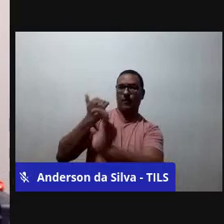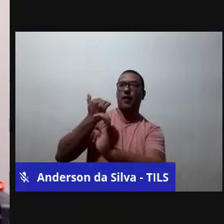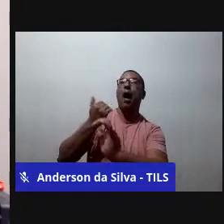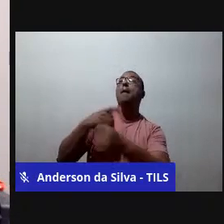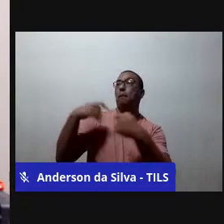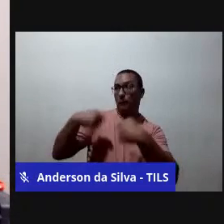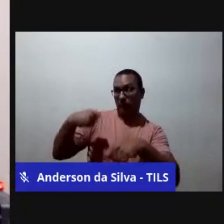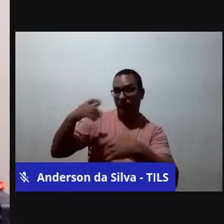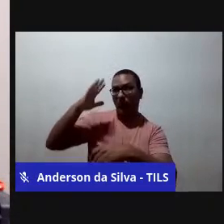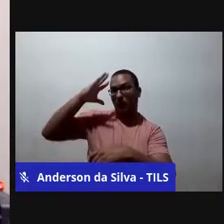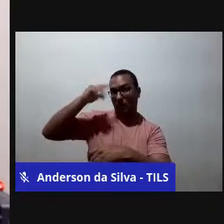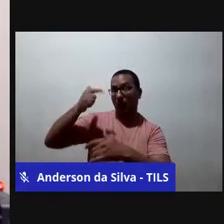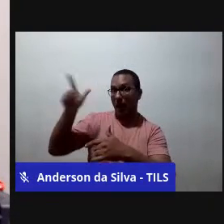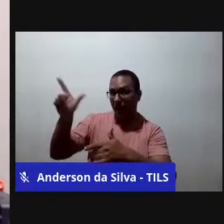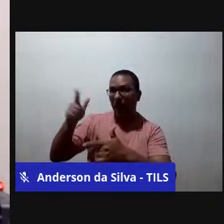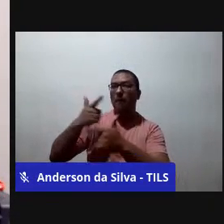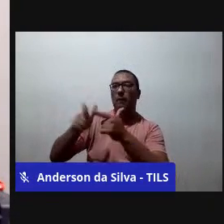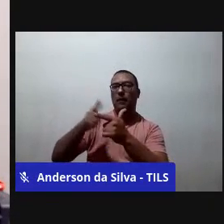esse problema.